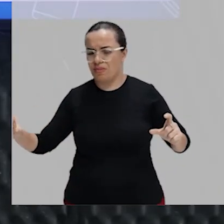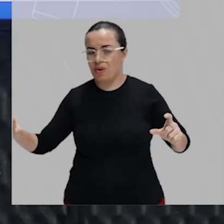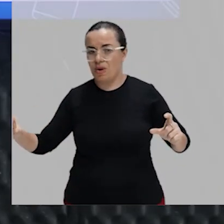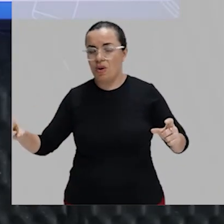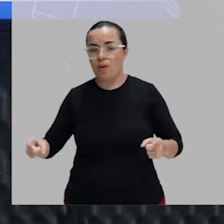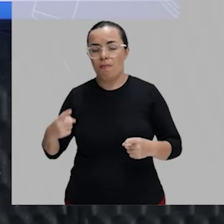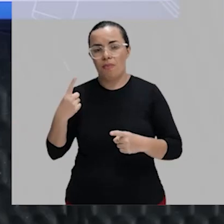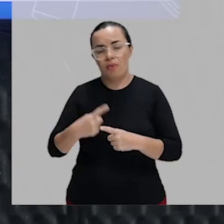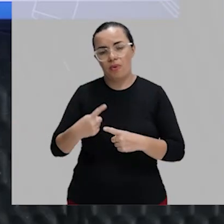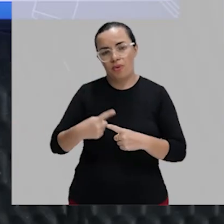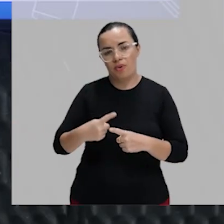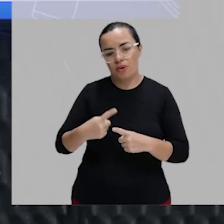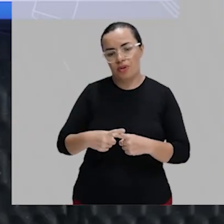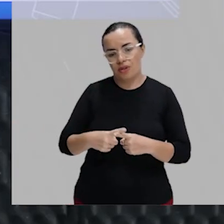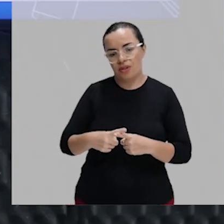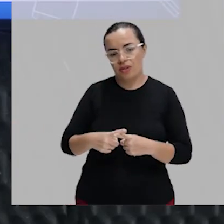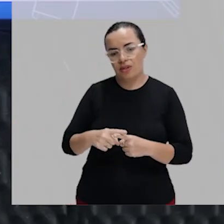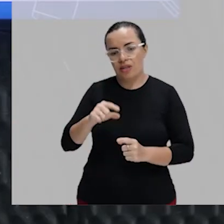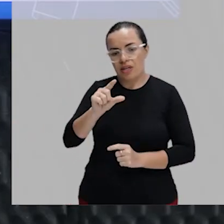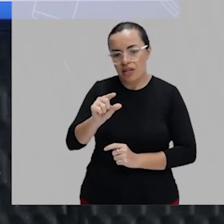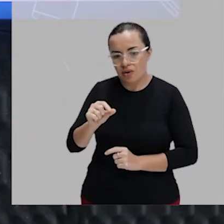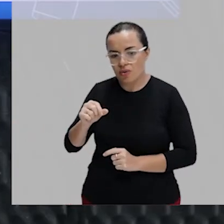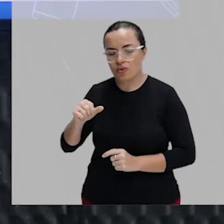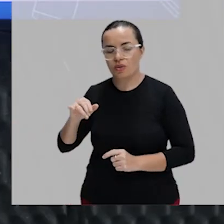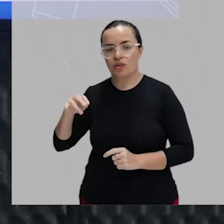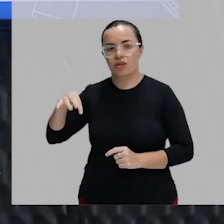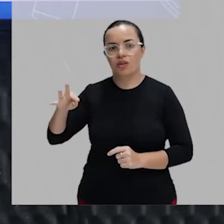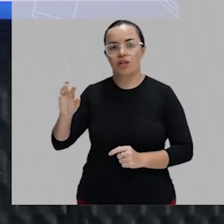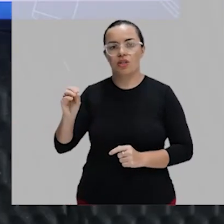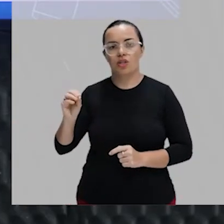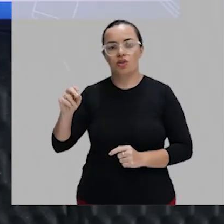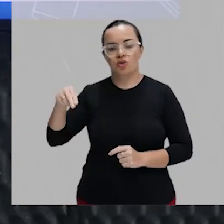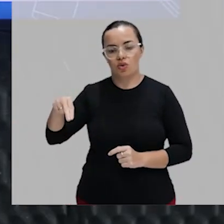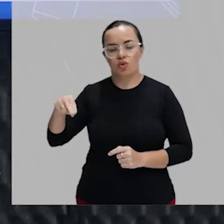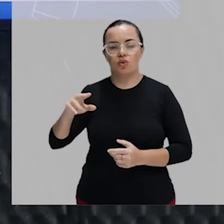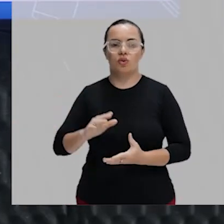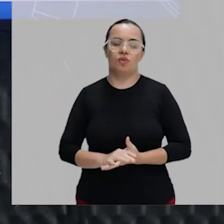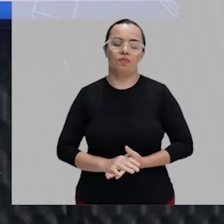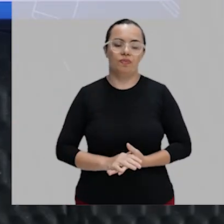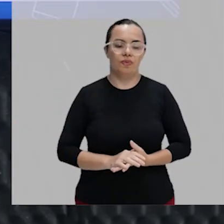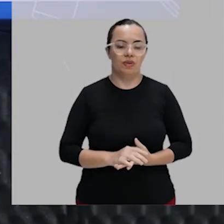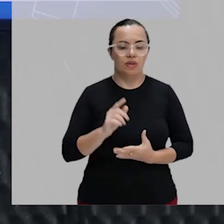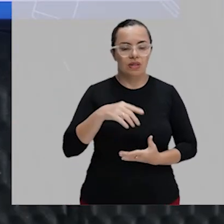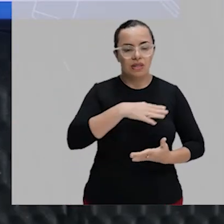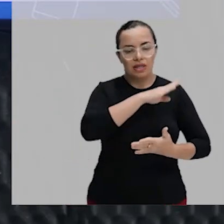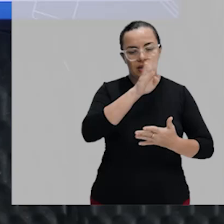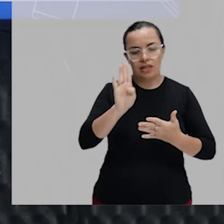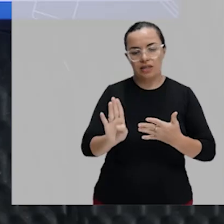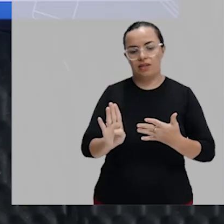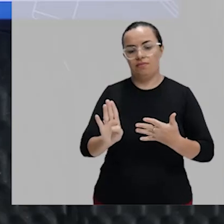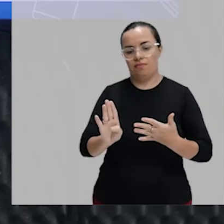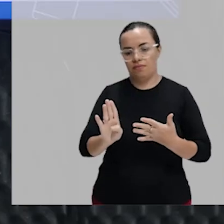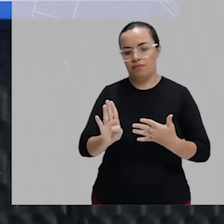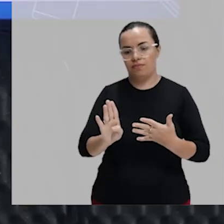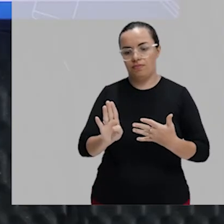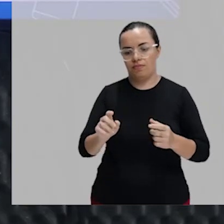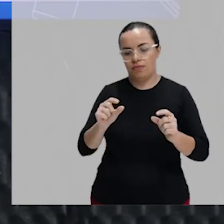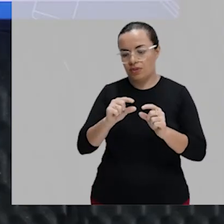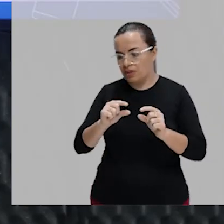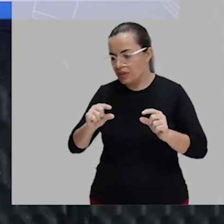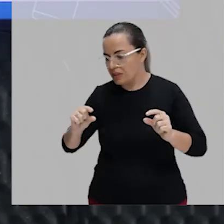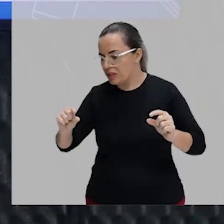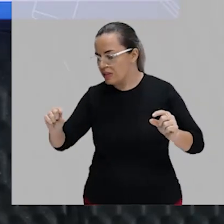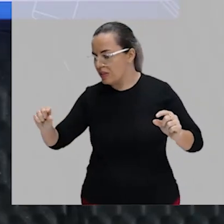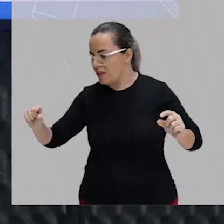informação genética. Tampouco também não vai ser a letra B, porque pelo mesmo motivo. Ele está levando em consideração